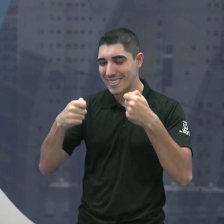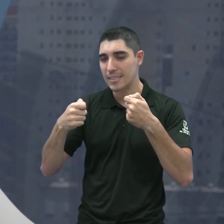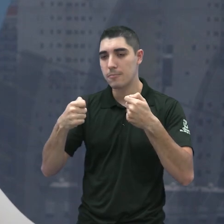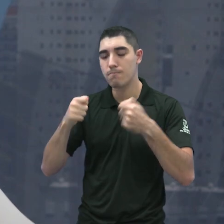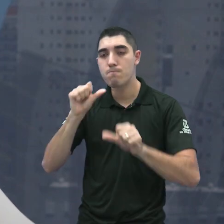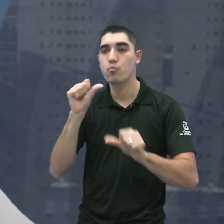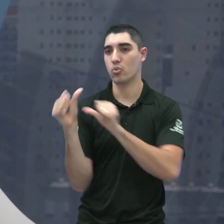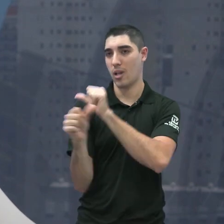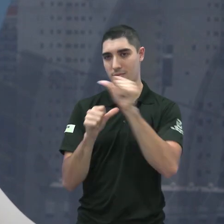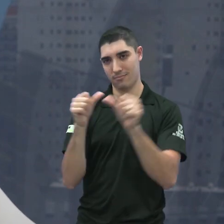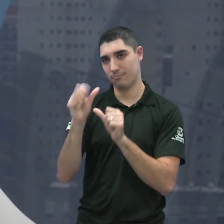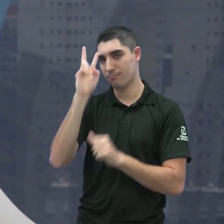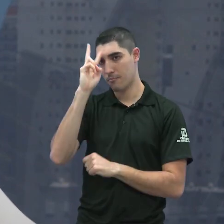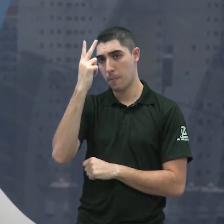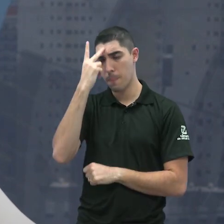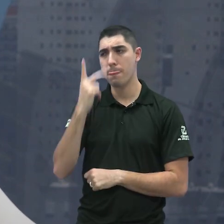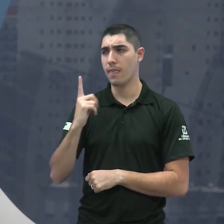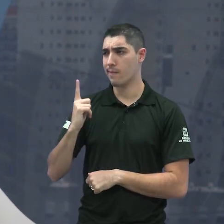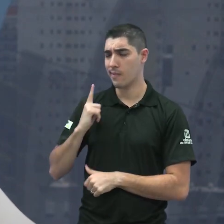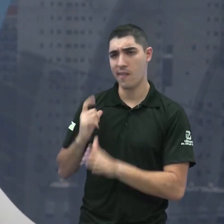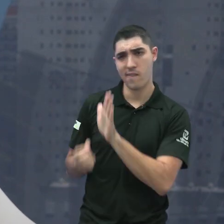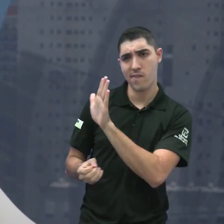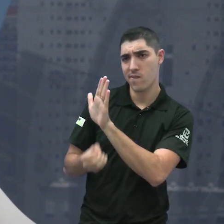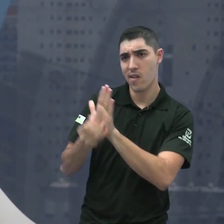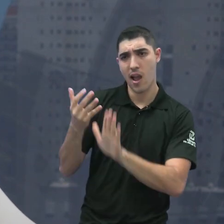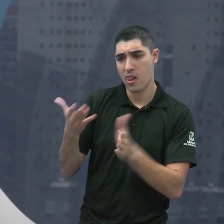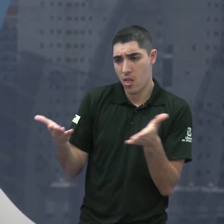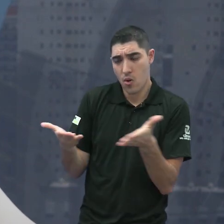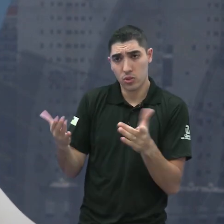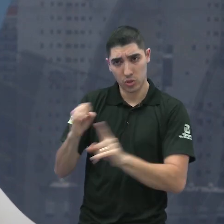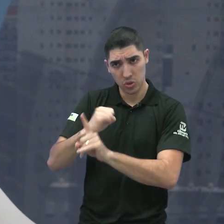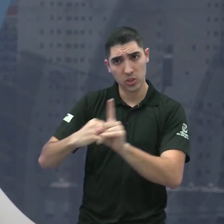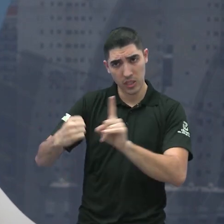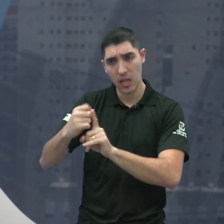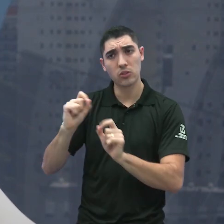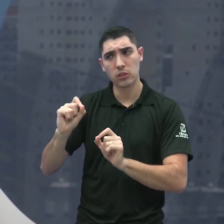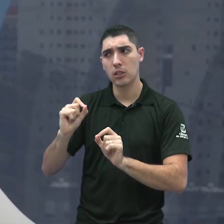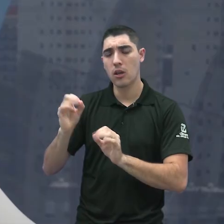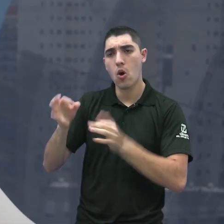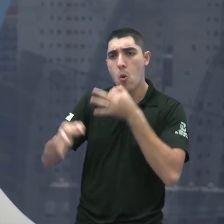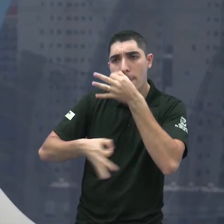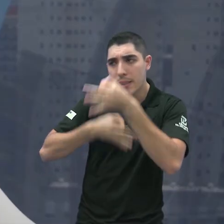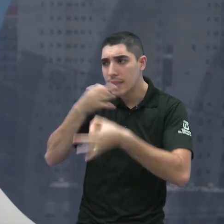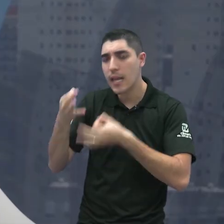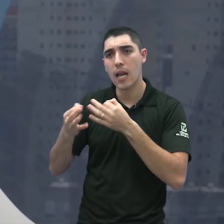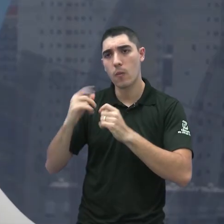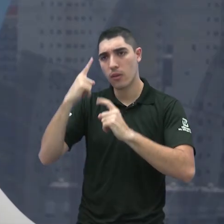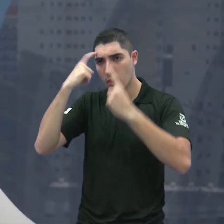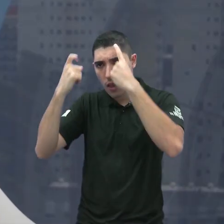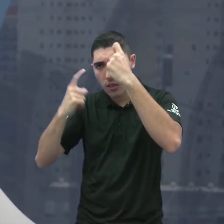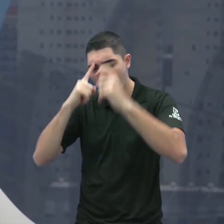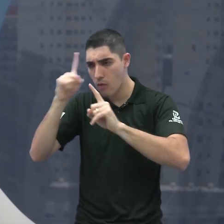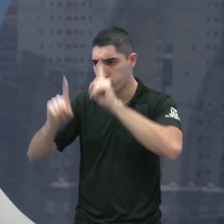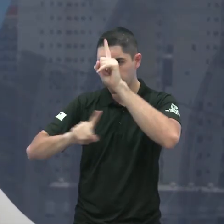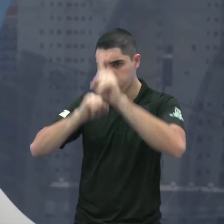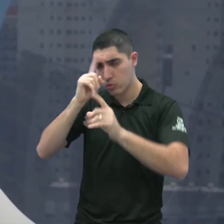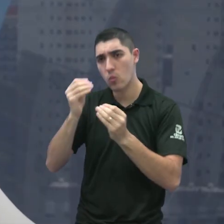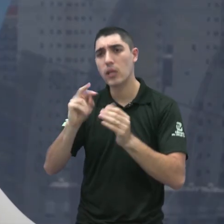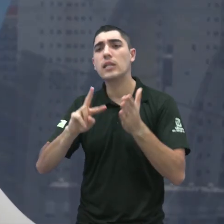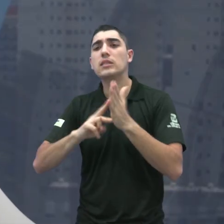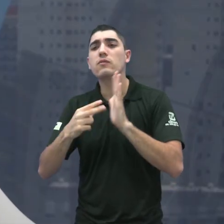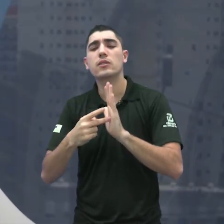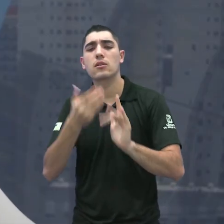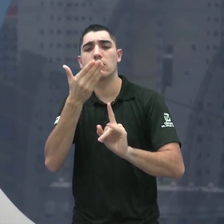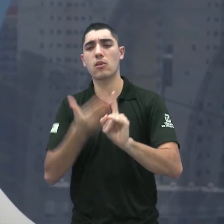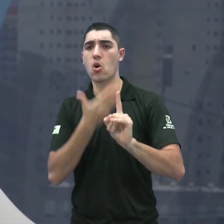né? Diversas manifestações hoje na sociedade tendem a ampliar realmente, né, essa definição do que é o